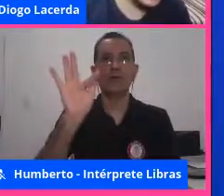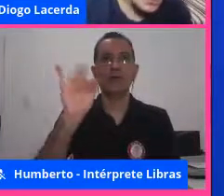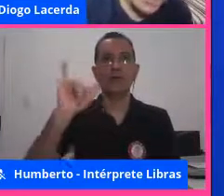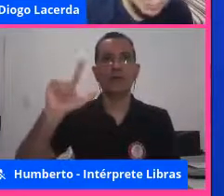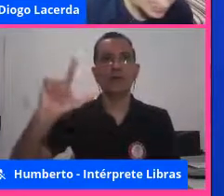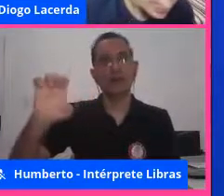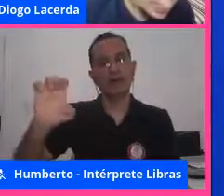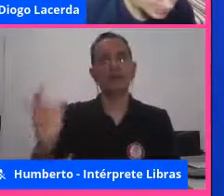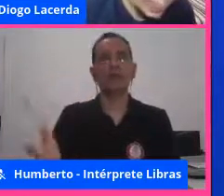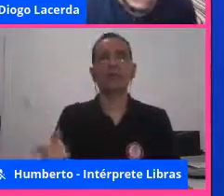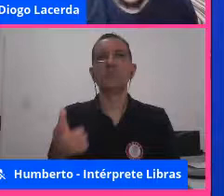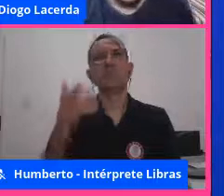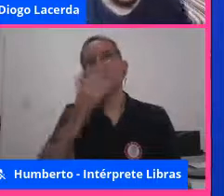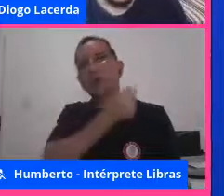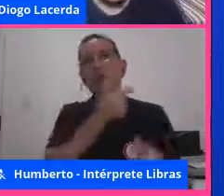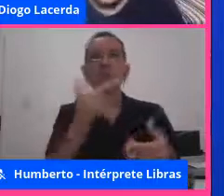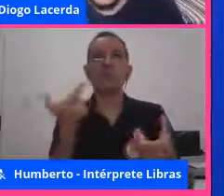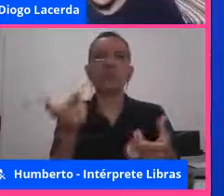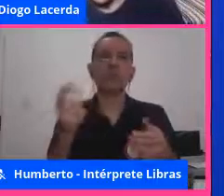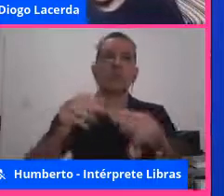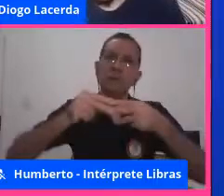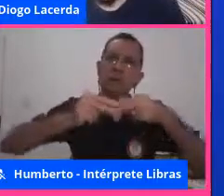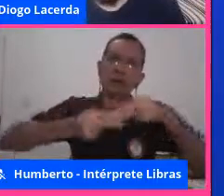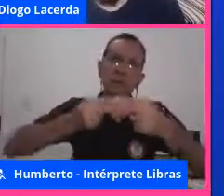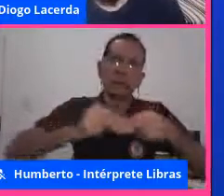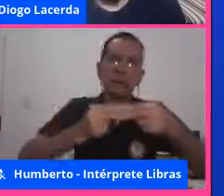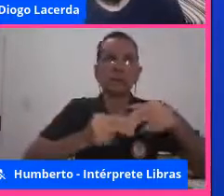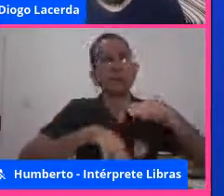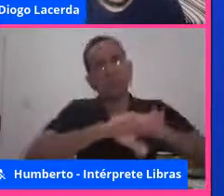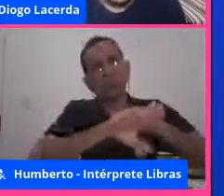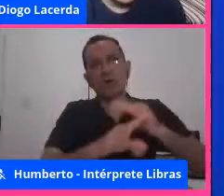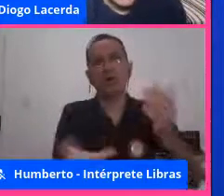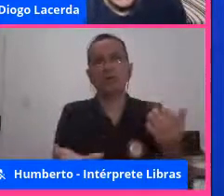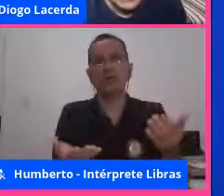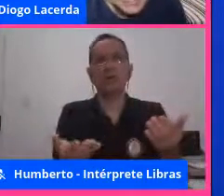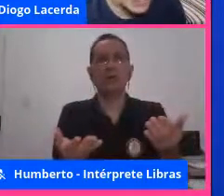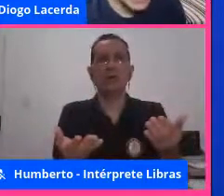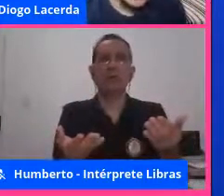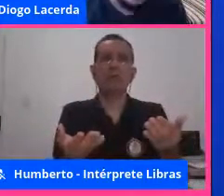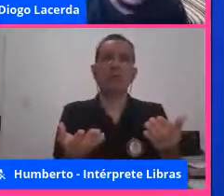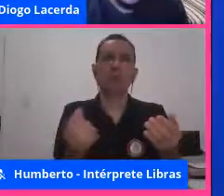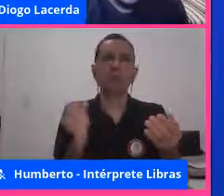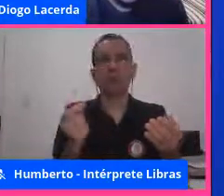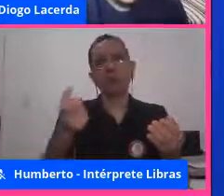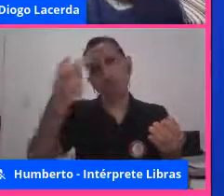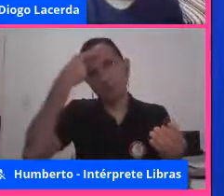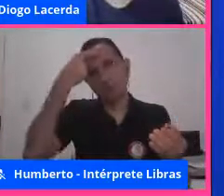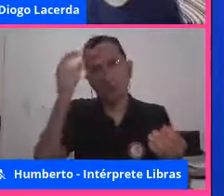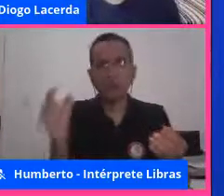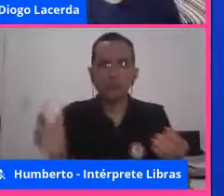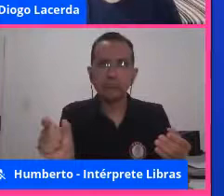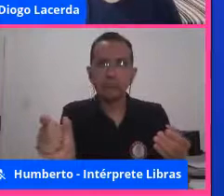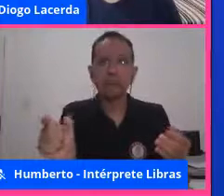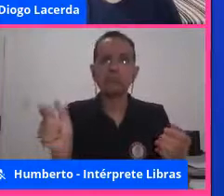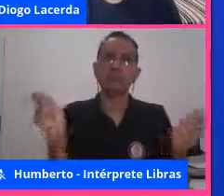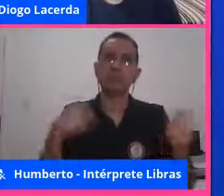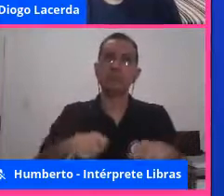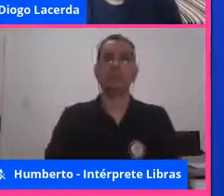o teu G-Code. Pode ser um pendrive, pode ser um cartão de memória. E é isso,